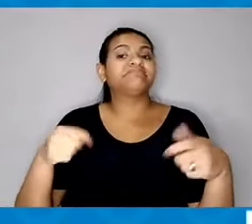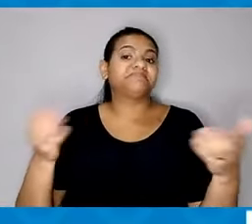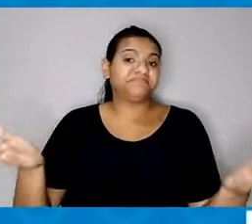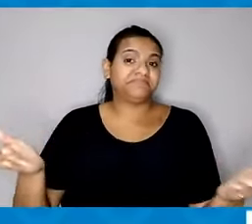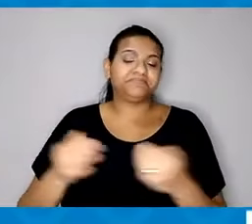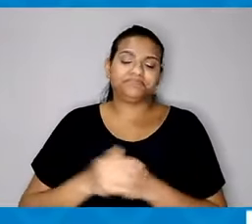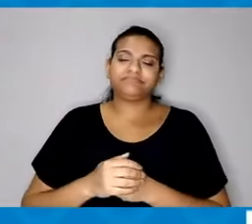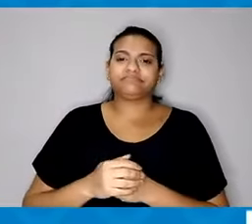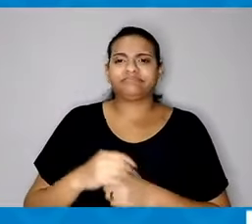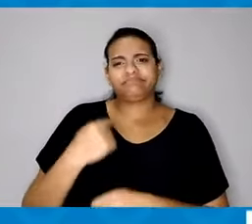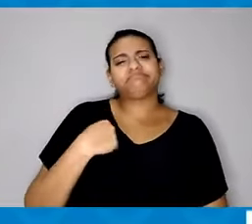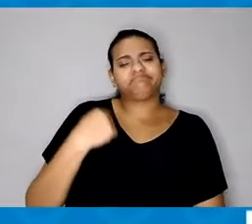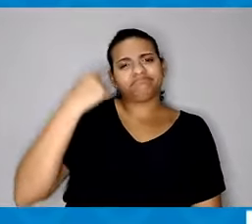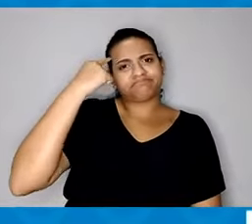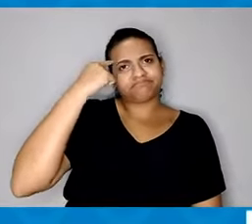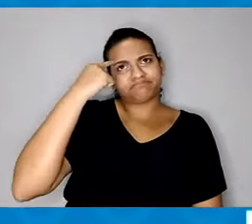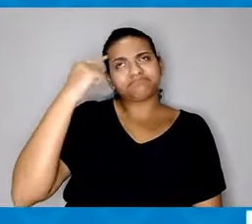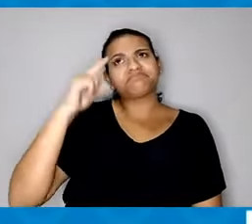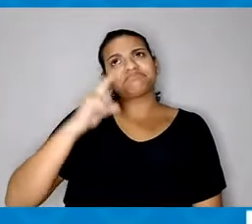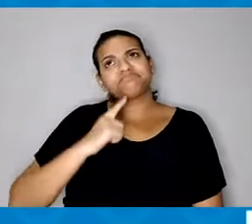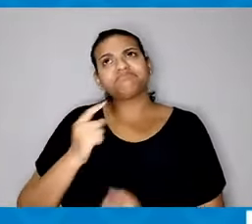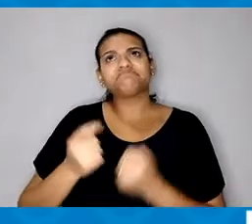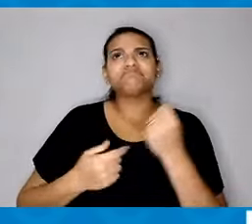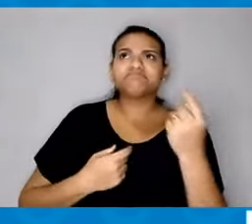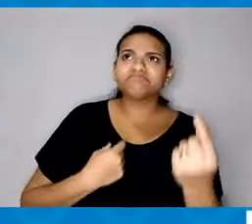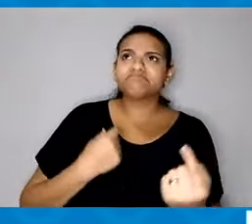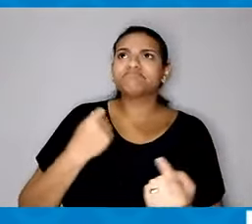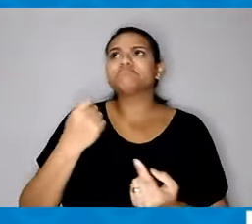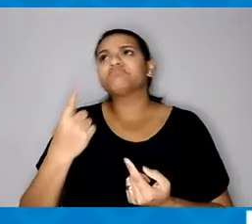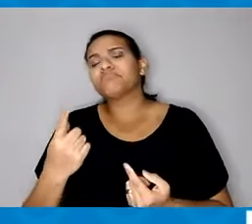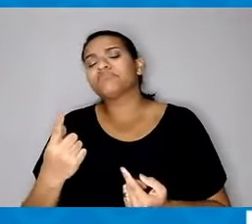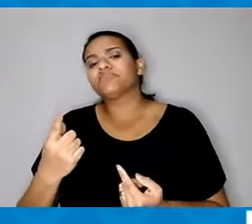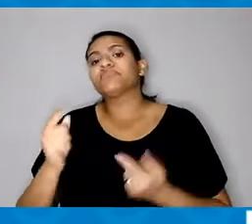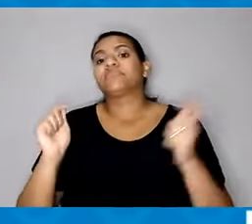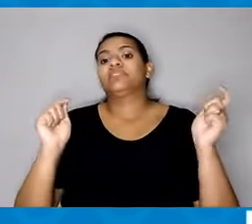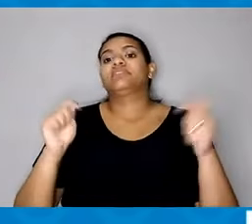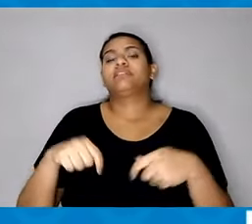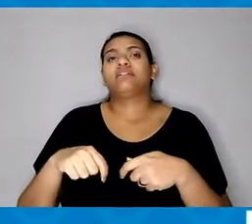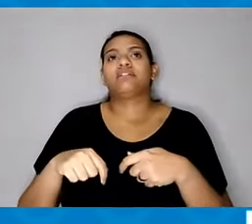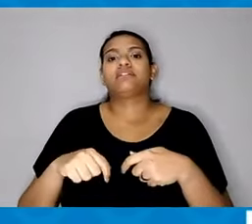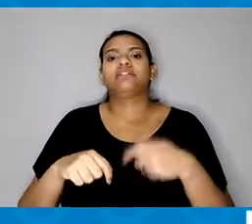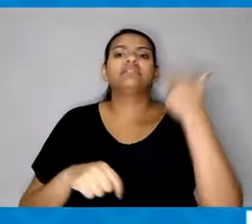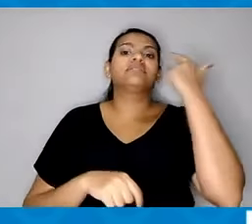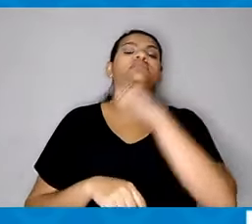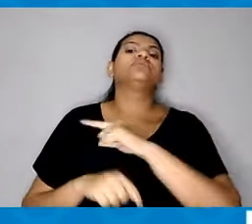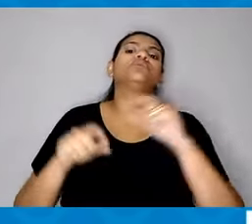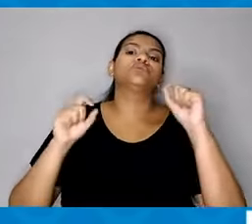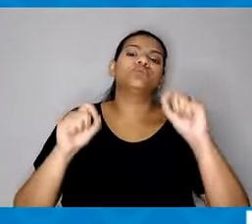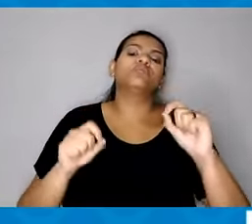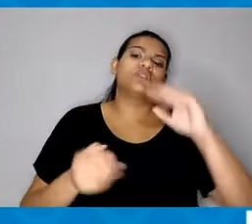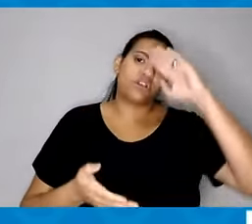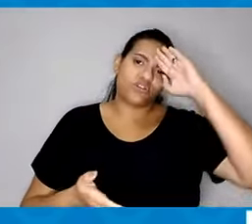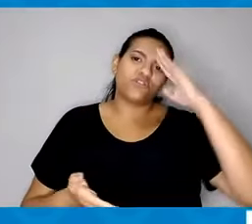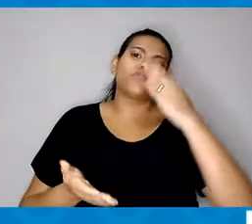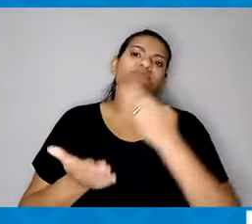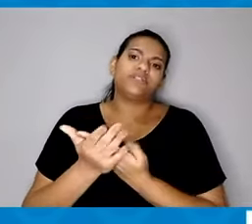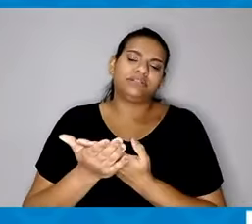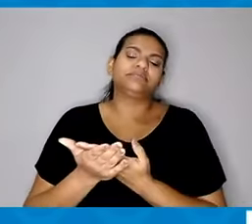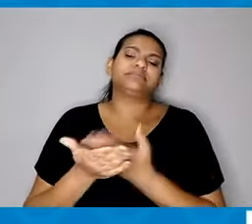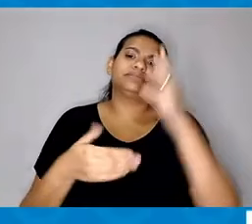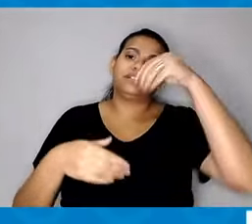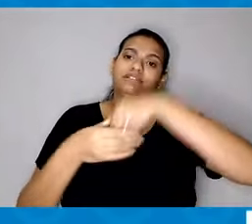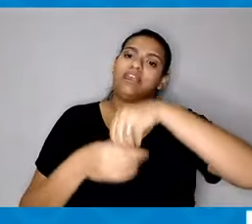uma delas, algumas delas a gente pode garantir. E uma delas é certamente a construção de confiança dentro dos